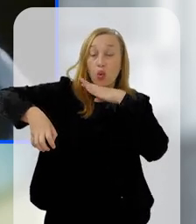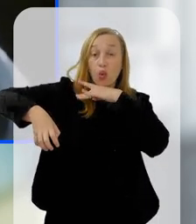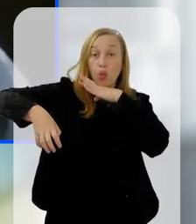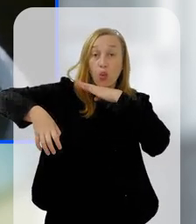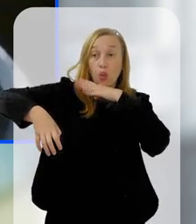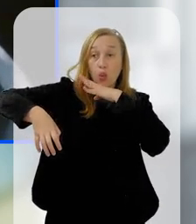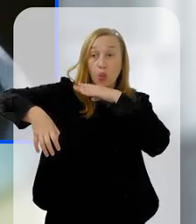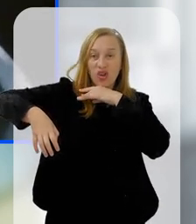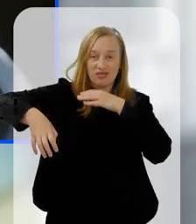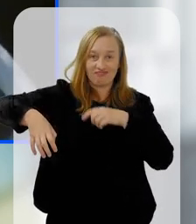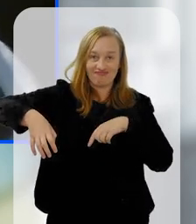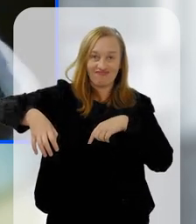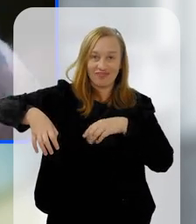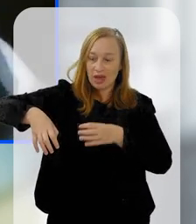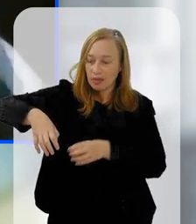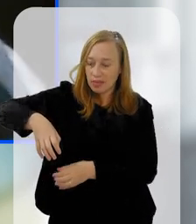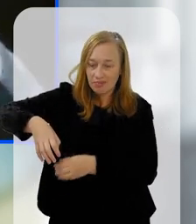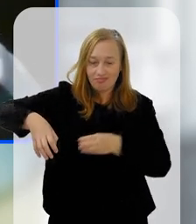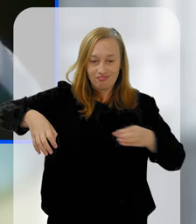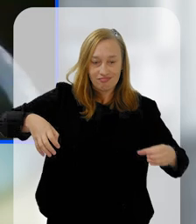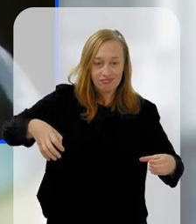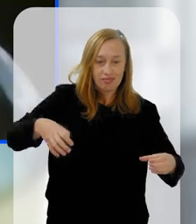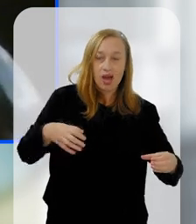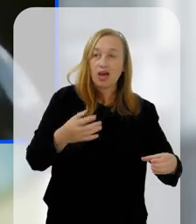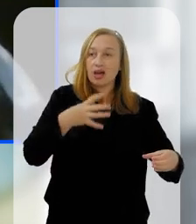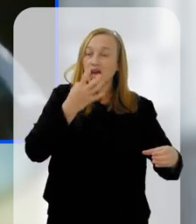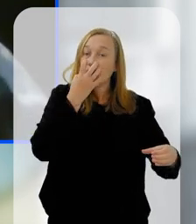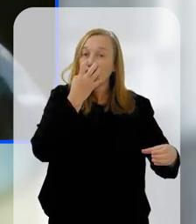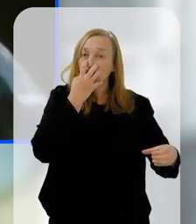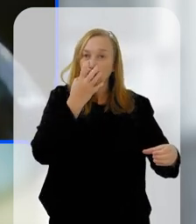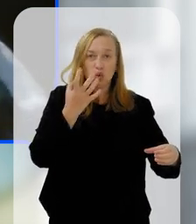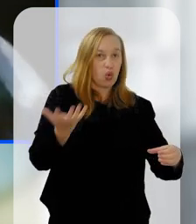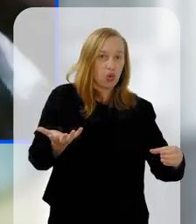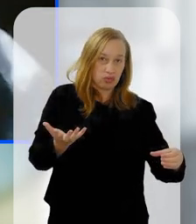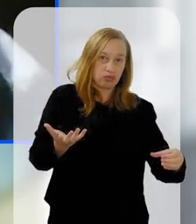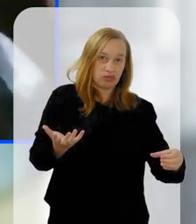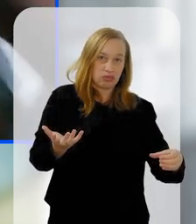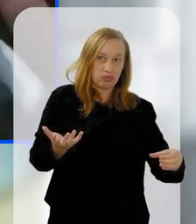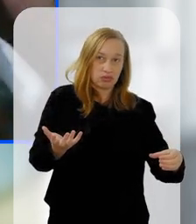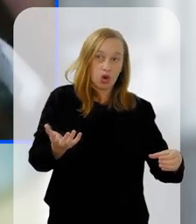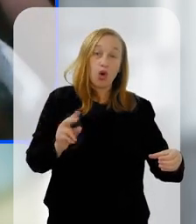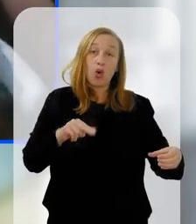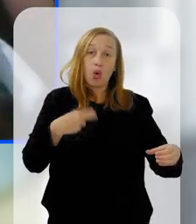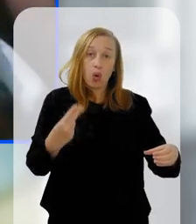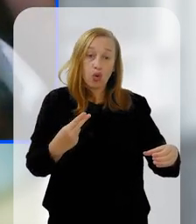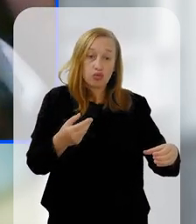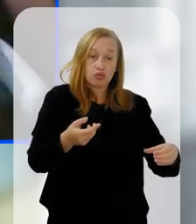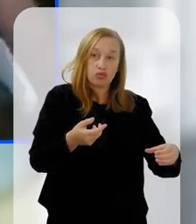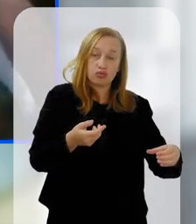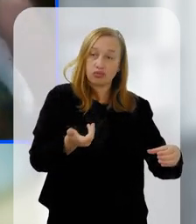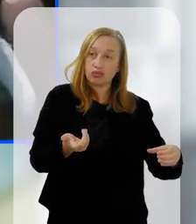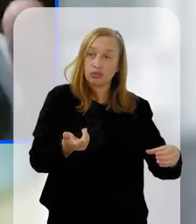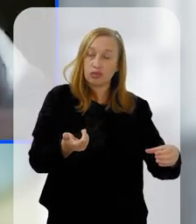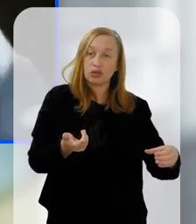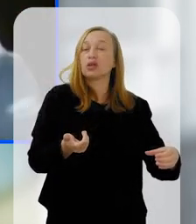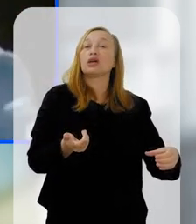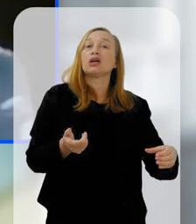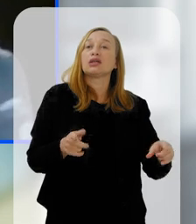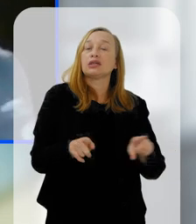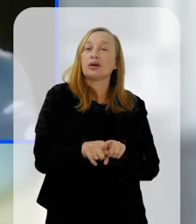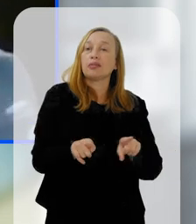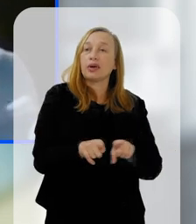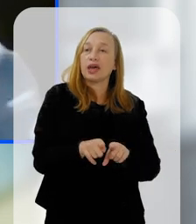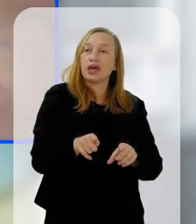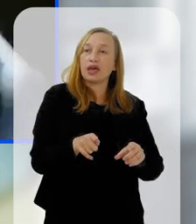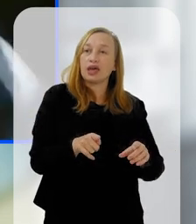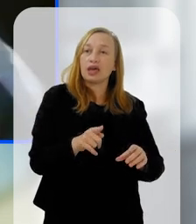lavar carro, além do mal que faz essa água clorada. Então você pega a água da chuva e